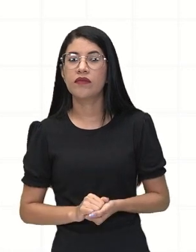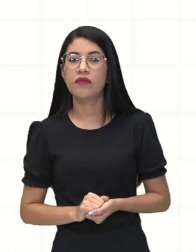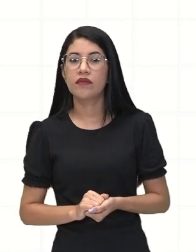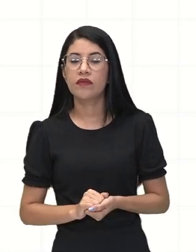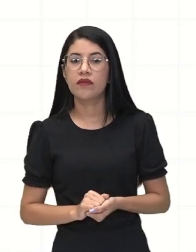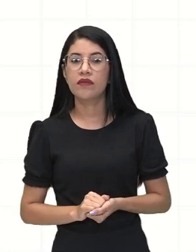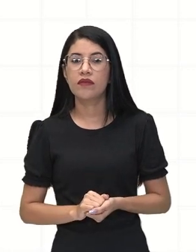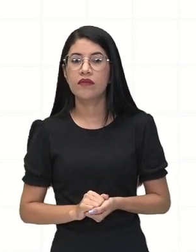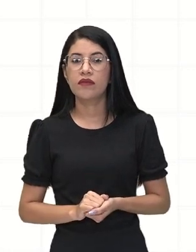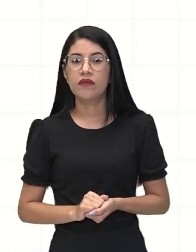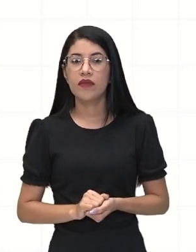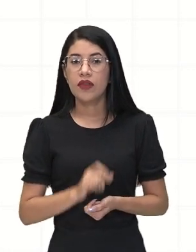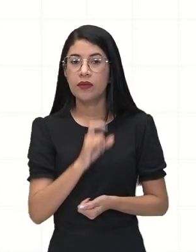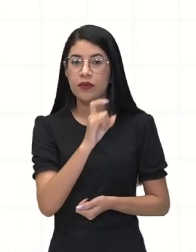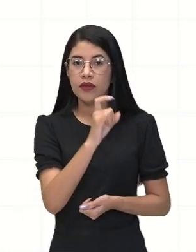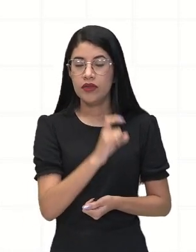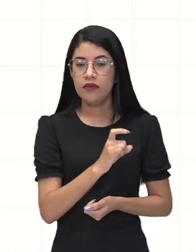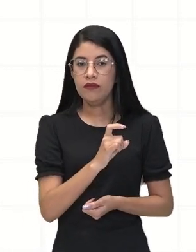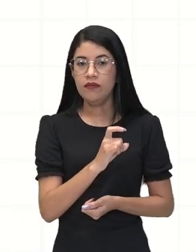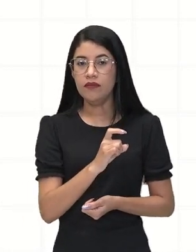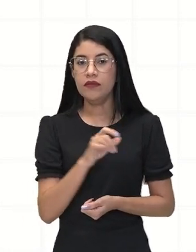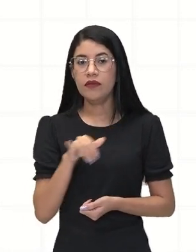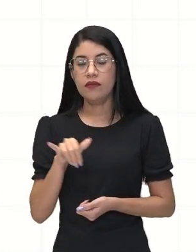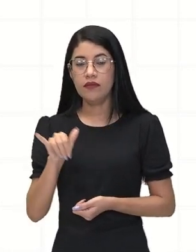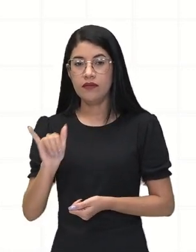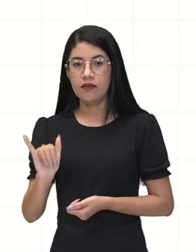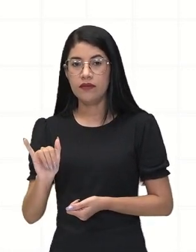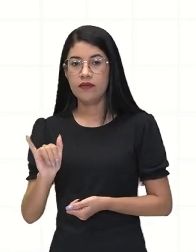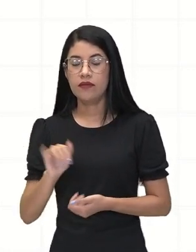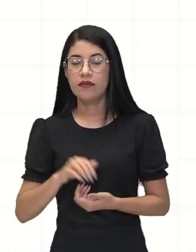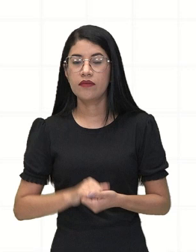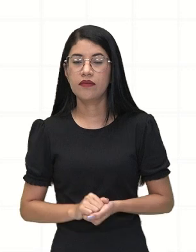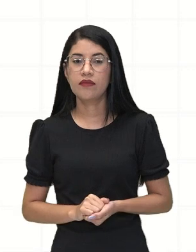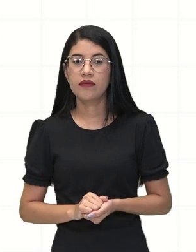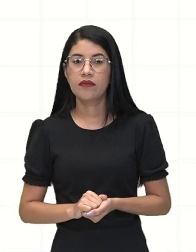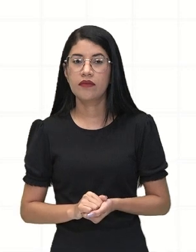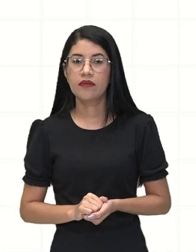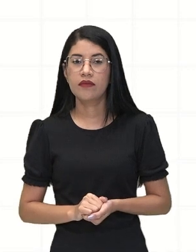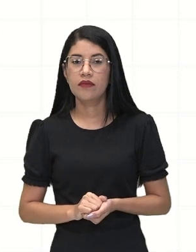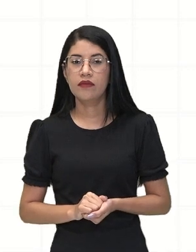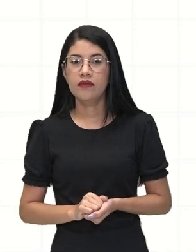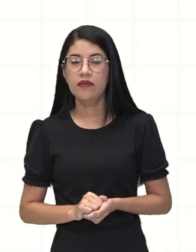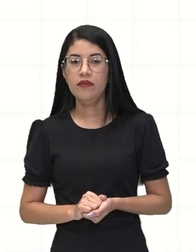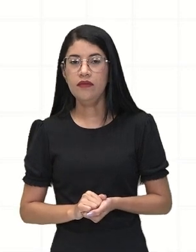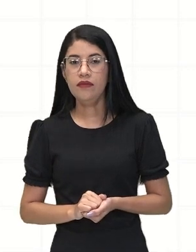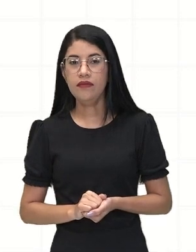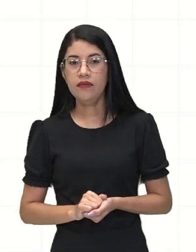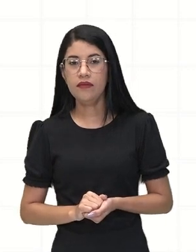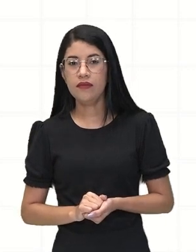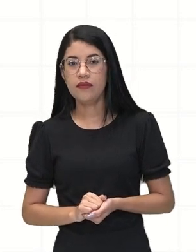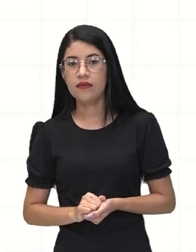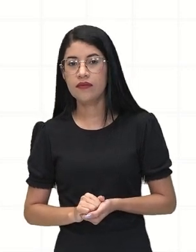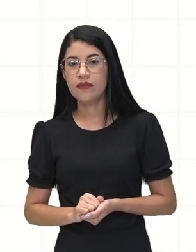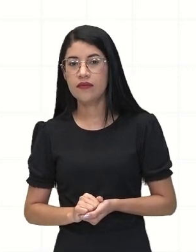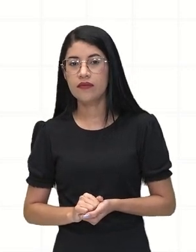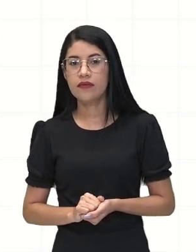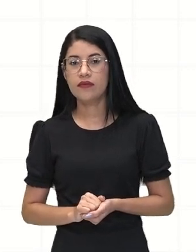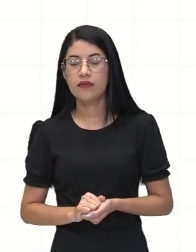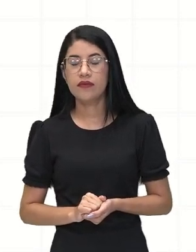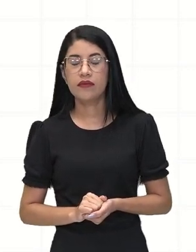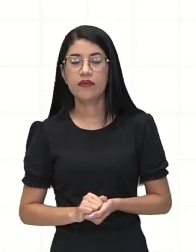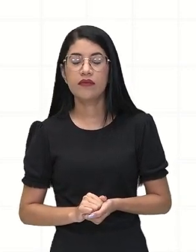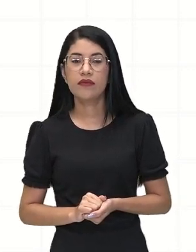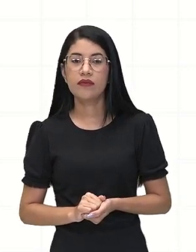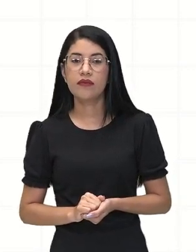fator comum aqui é o X. Ok? AX, X. Y, Y. Então, vou colocar